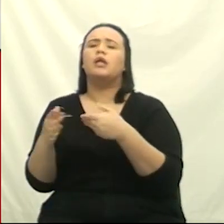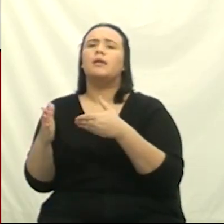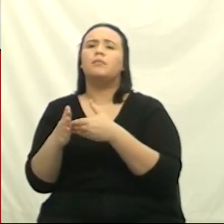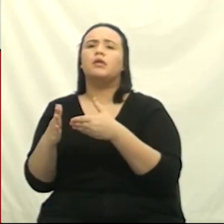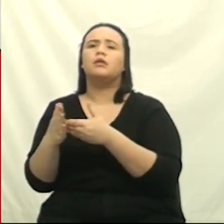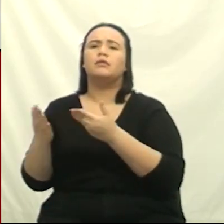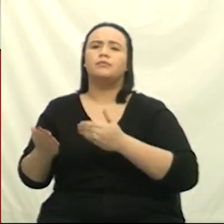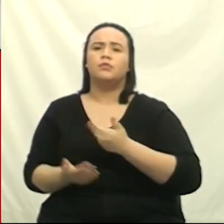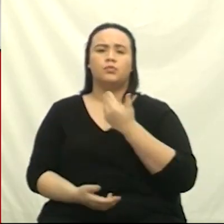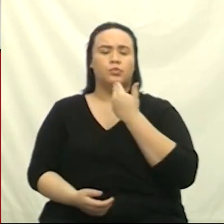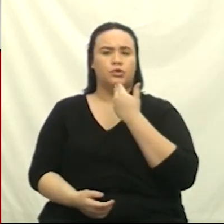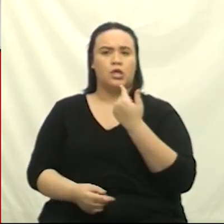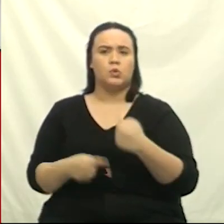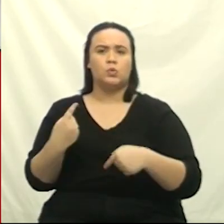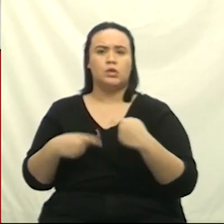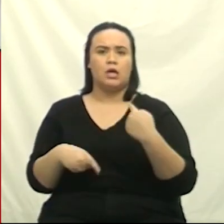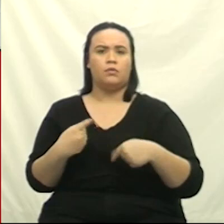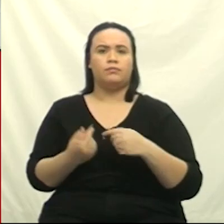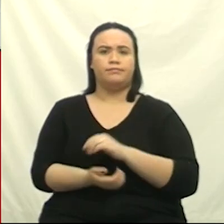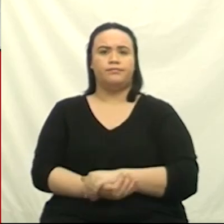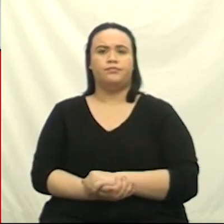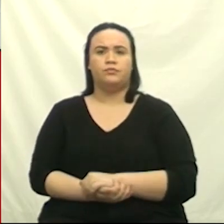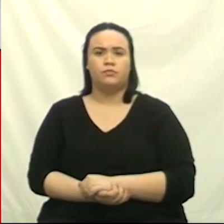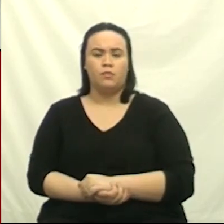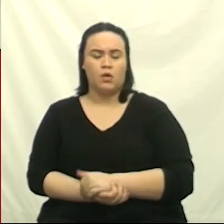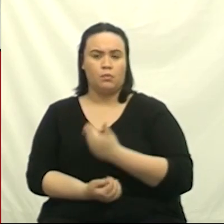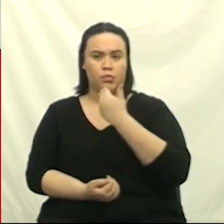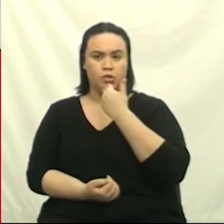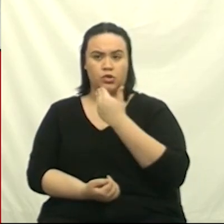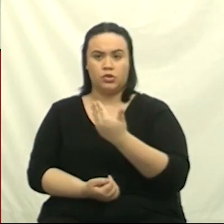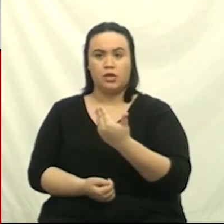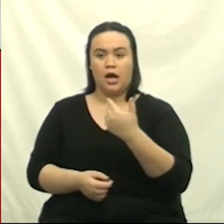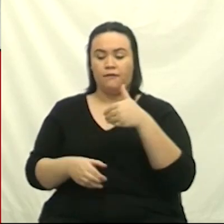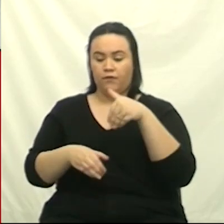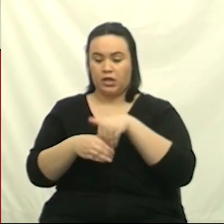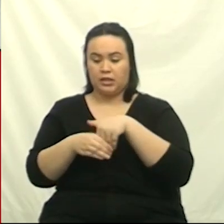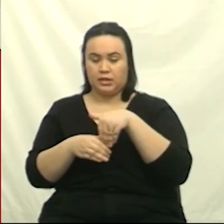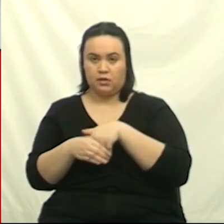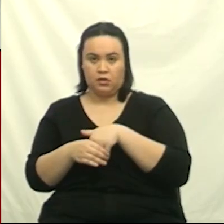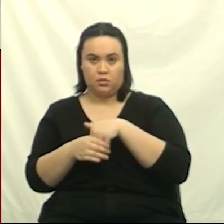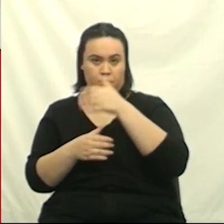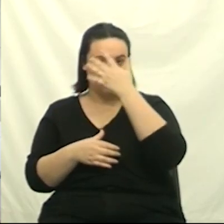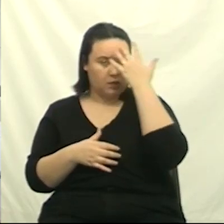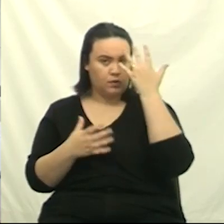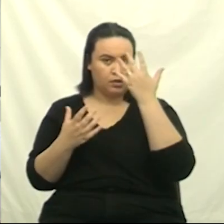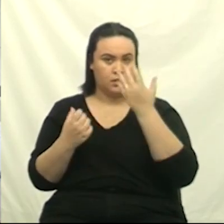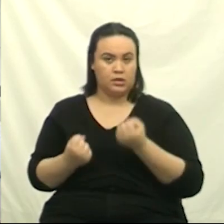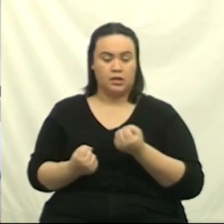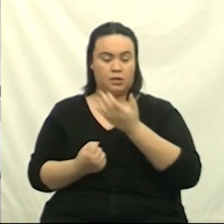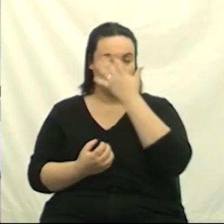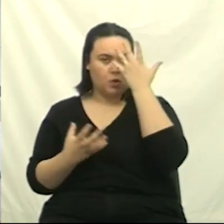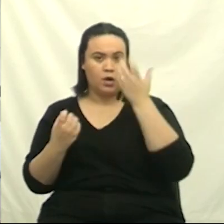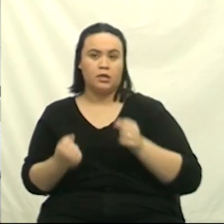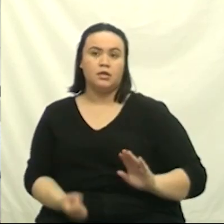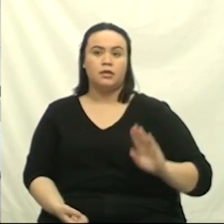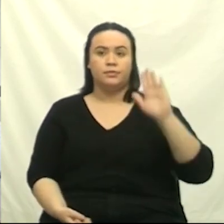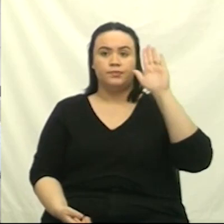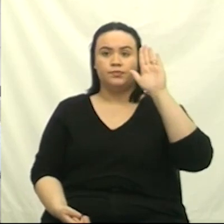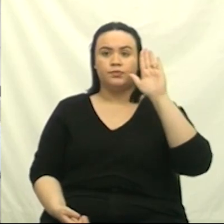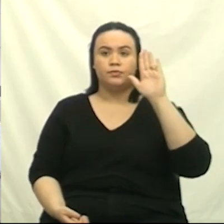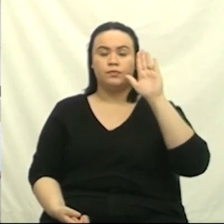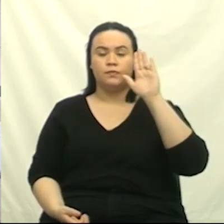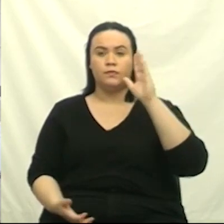requerimento está em discussão não havendo quem queira discutir o requerimento está em votação favoráveis permaneçam como estão os